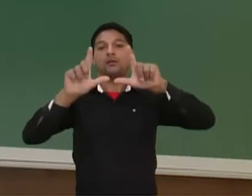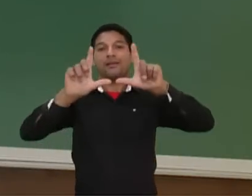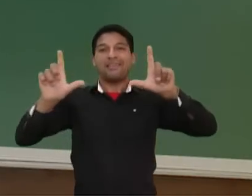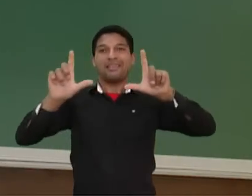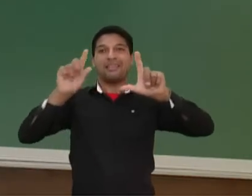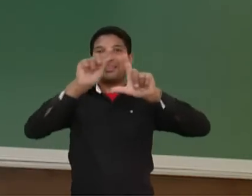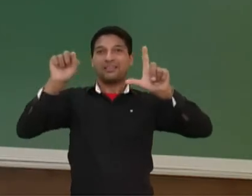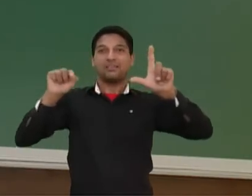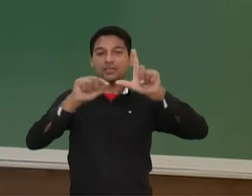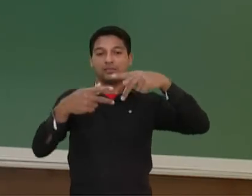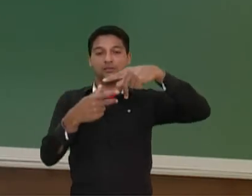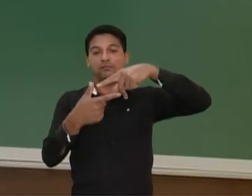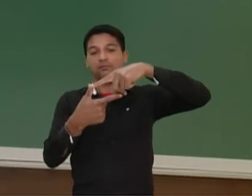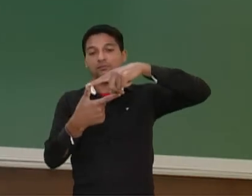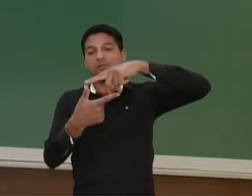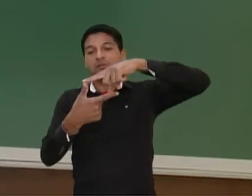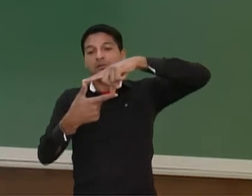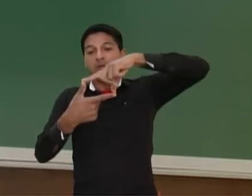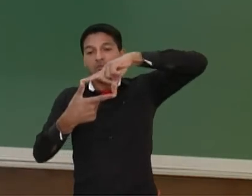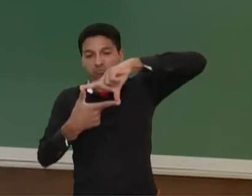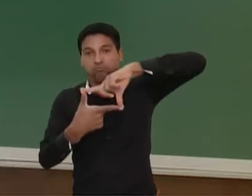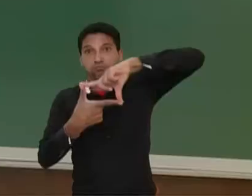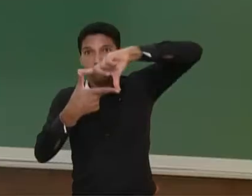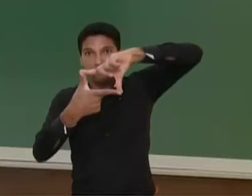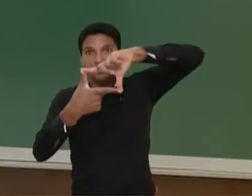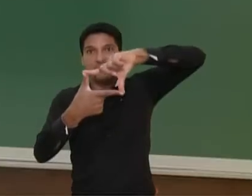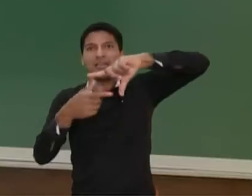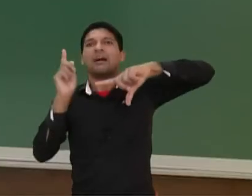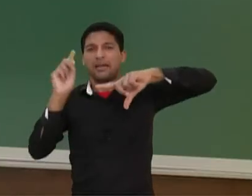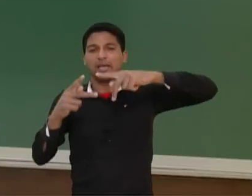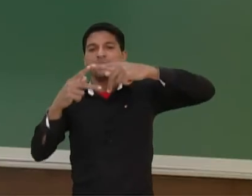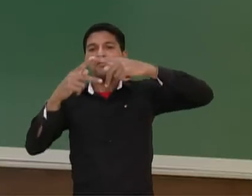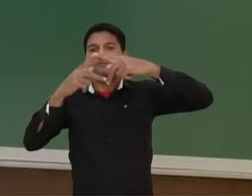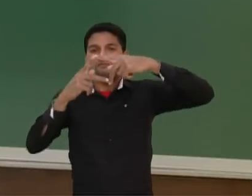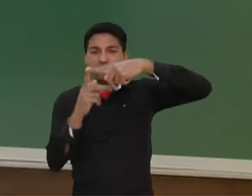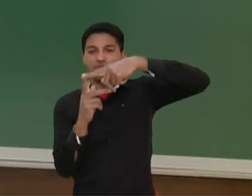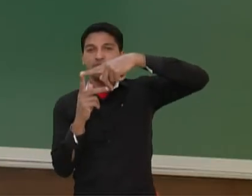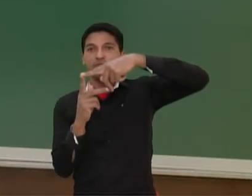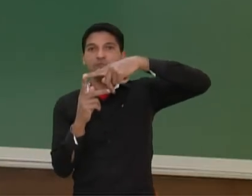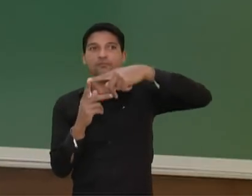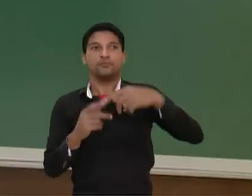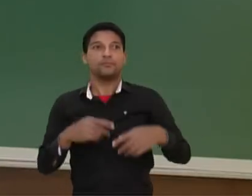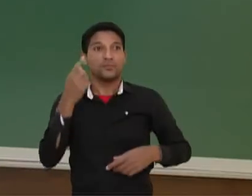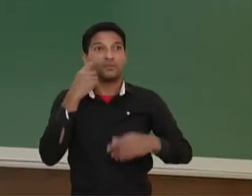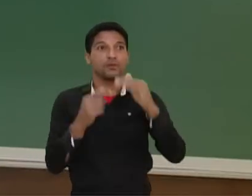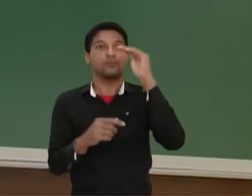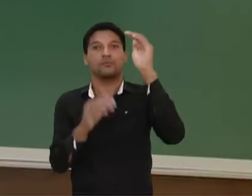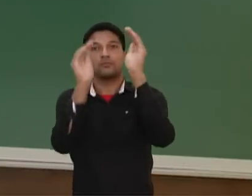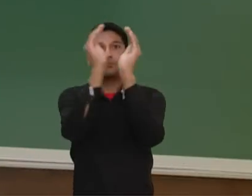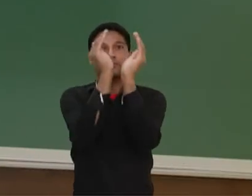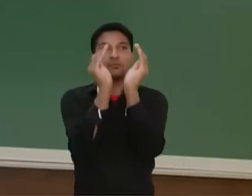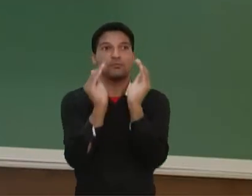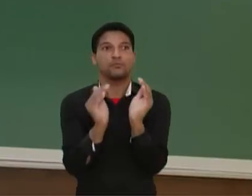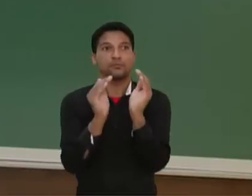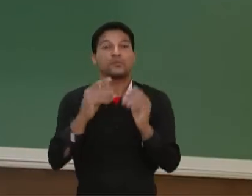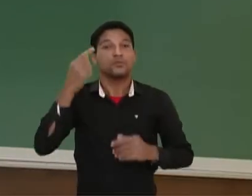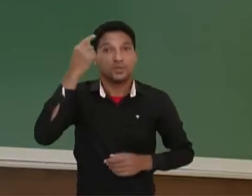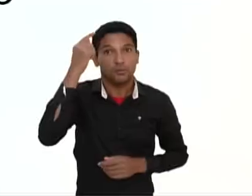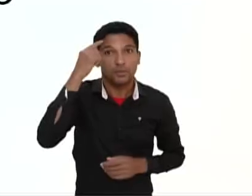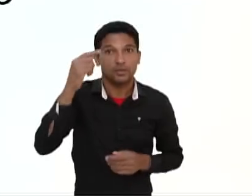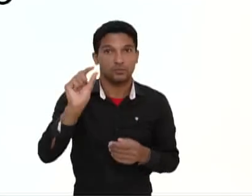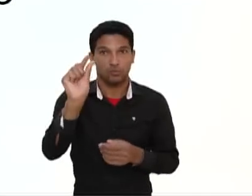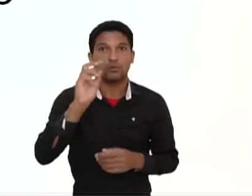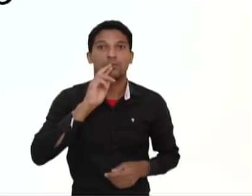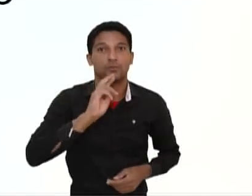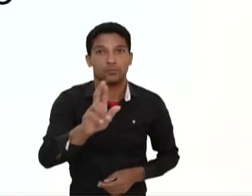paralelogramo sempre são congruentes? Os ângulos de um paralelogramo sempre são congruentes? Pense um pouquinho e eu já volto